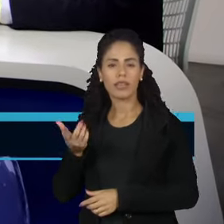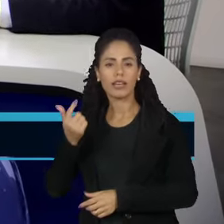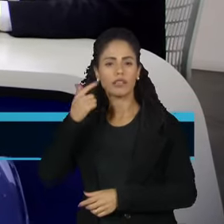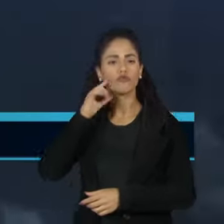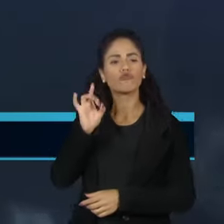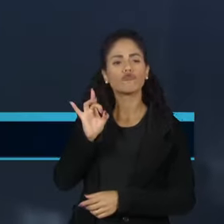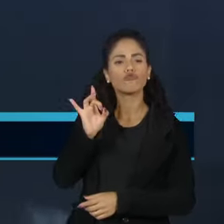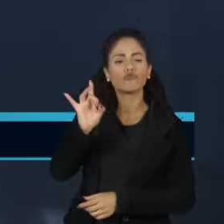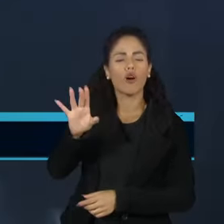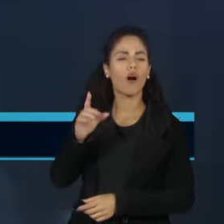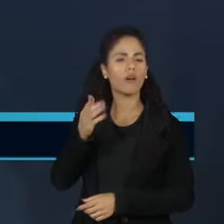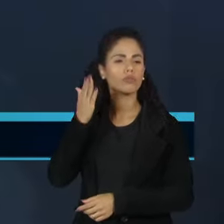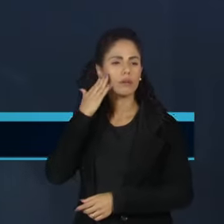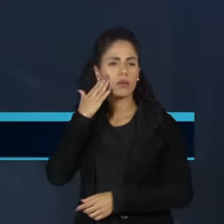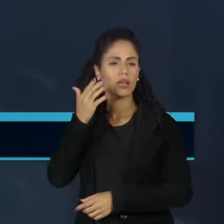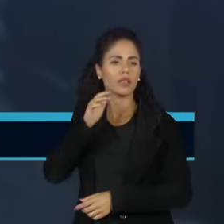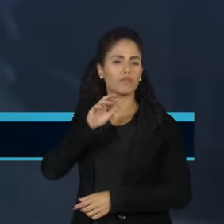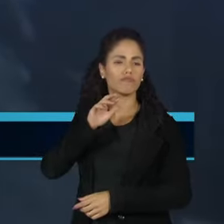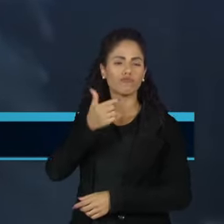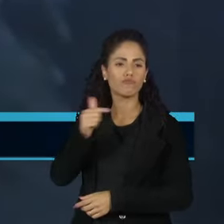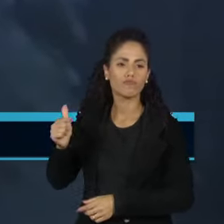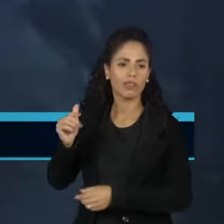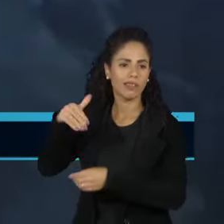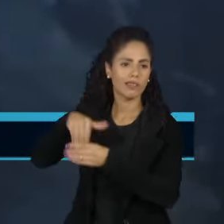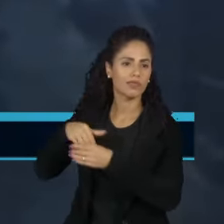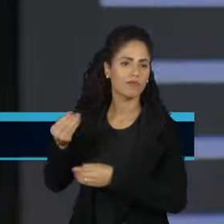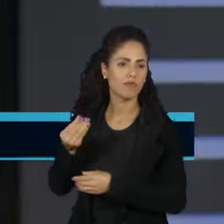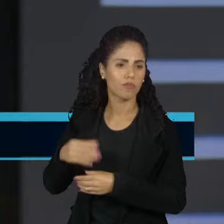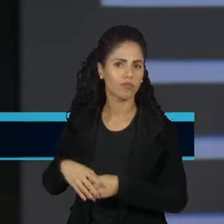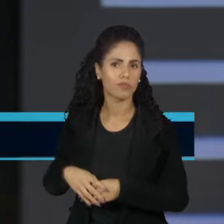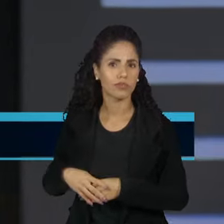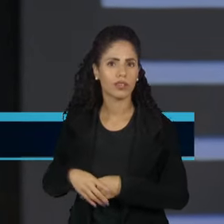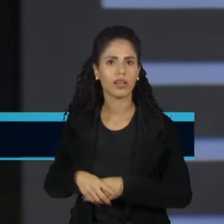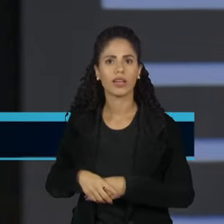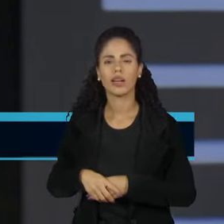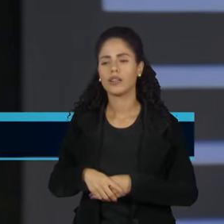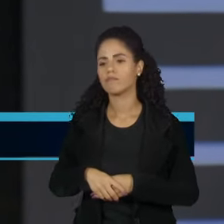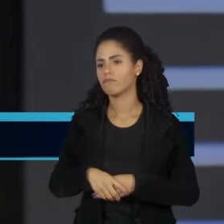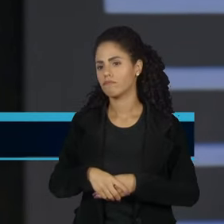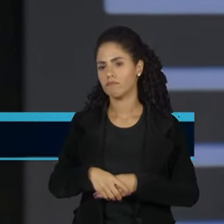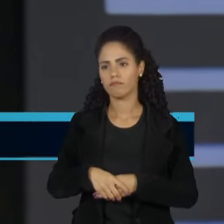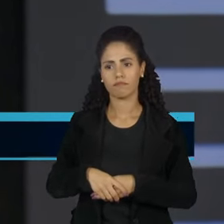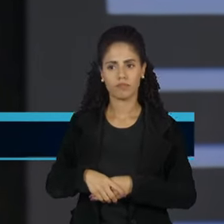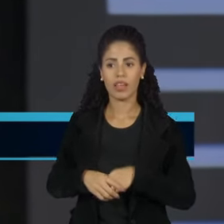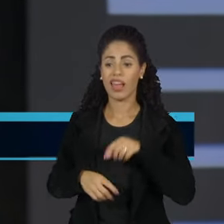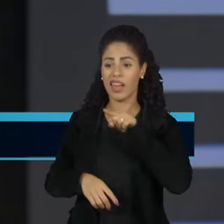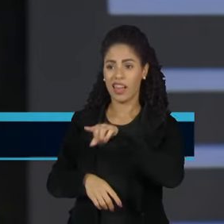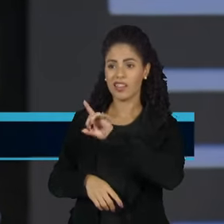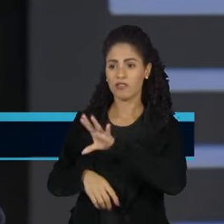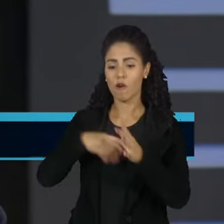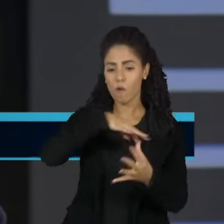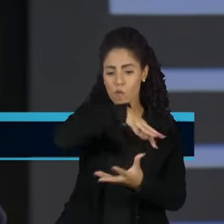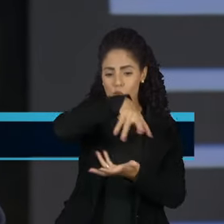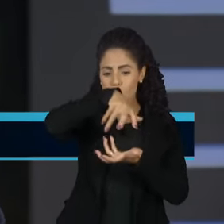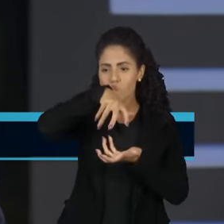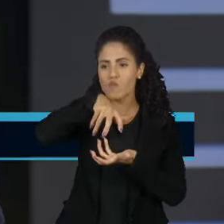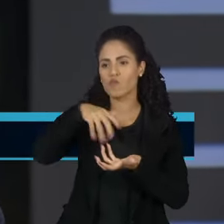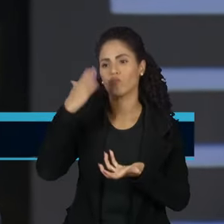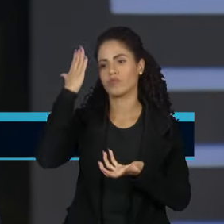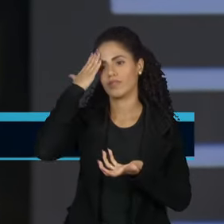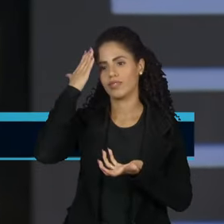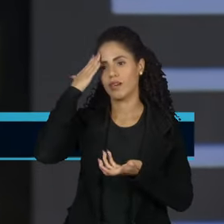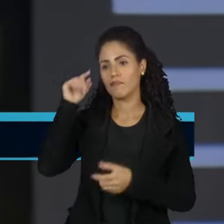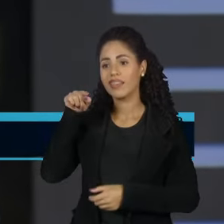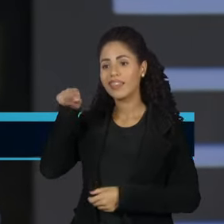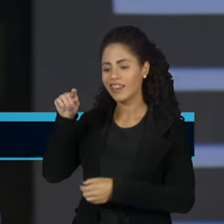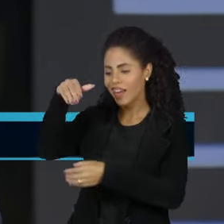consagração, ritual de consagração de Nicolás Maduro? Eu não tenho dúvida que não só ele, como o mundo todo sabia que a eleição era